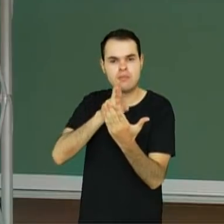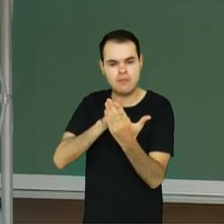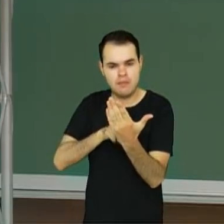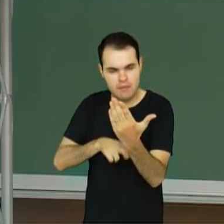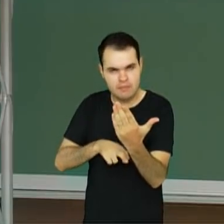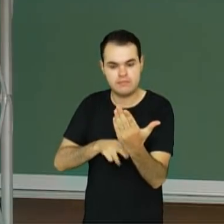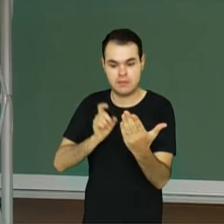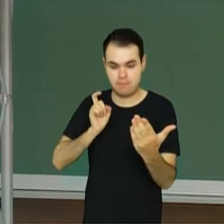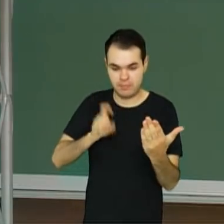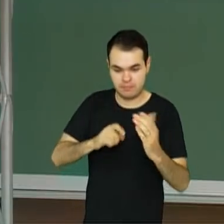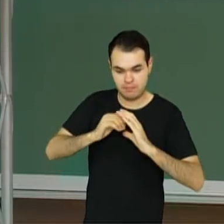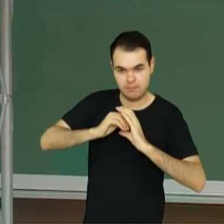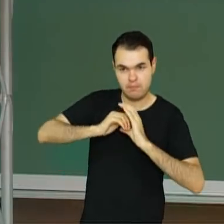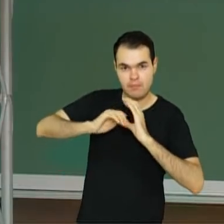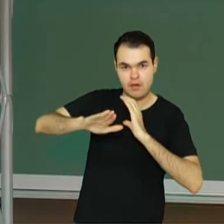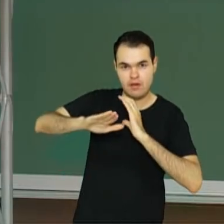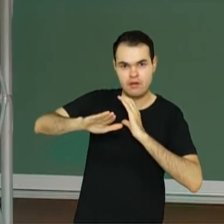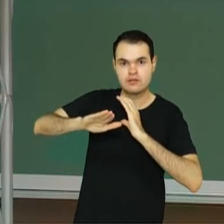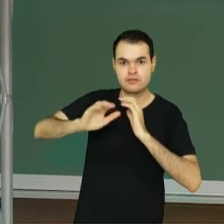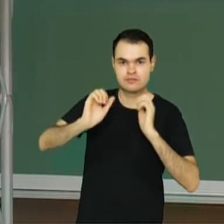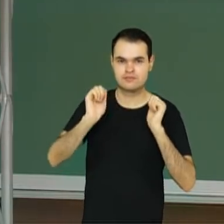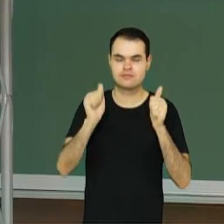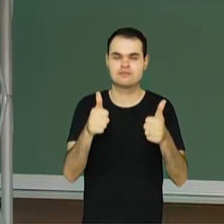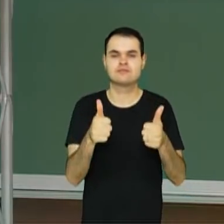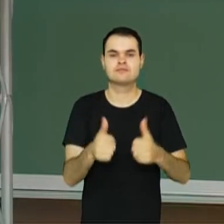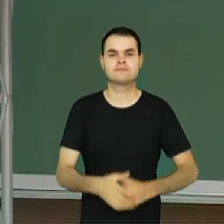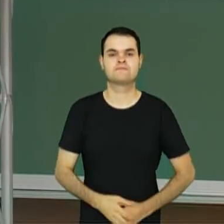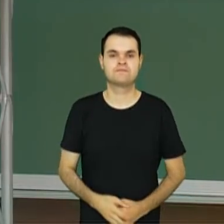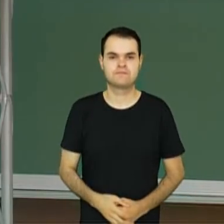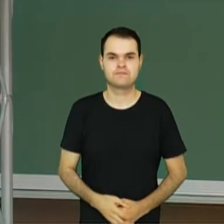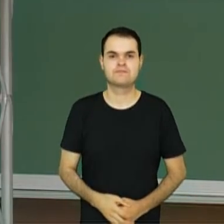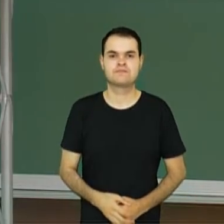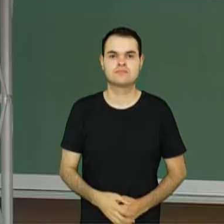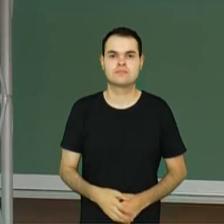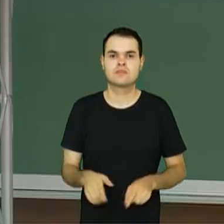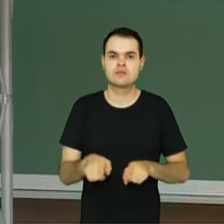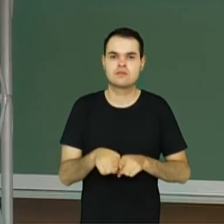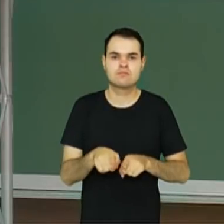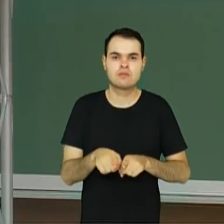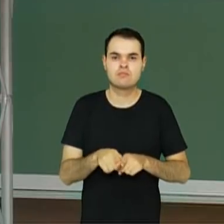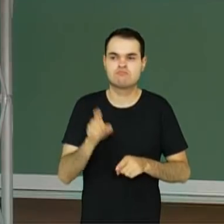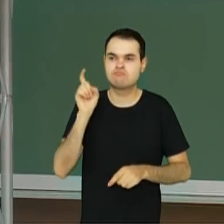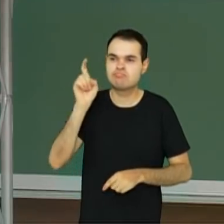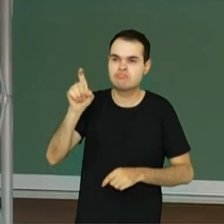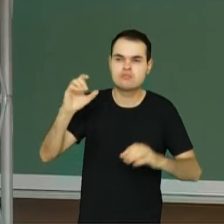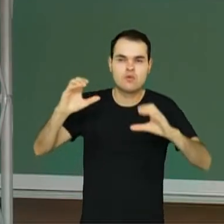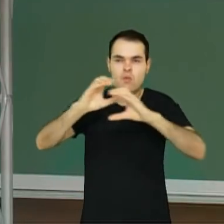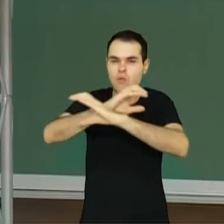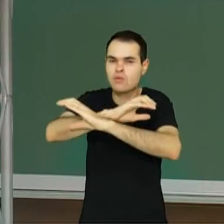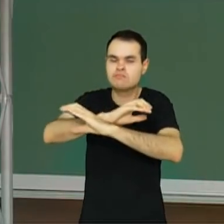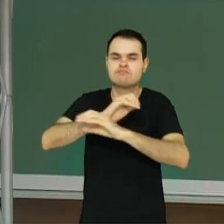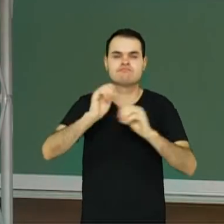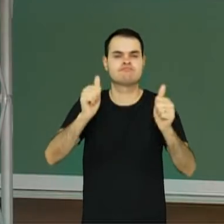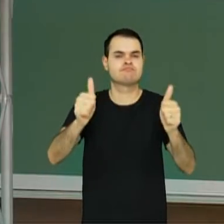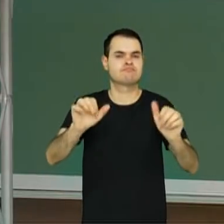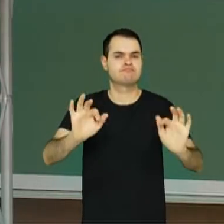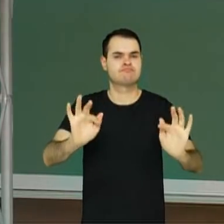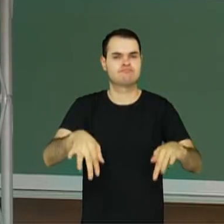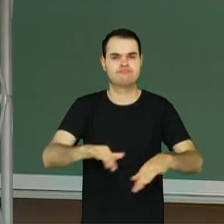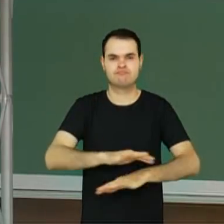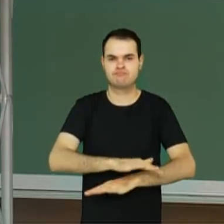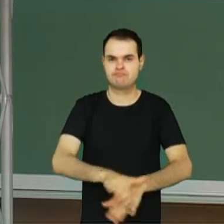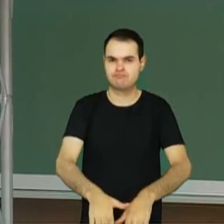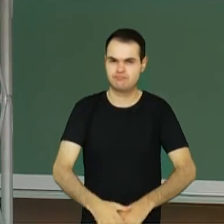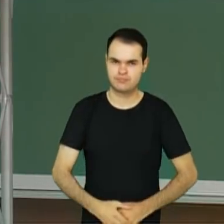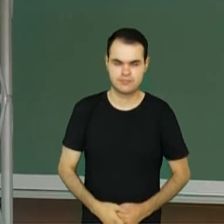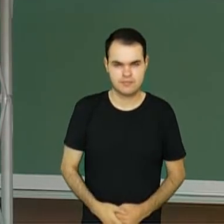obrigatórias, clique em enviar, ok? Marca a atividade como concluída e beleza, fechou o teu processo, tá? Se